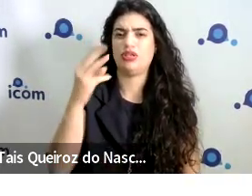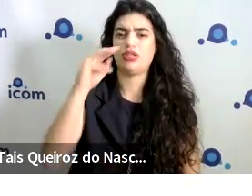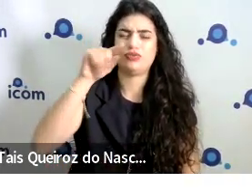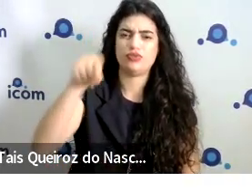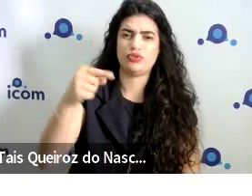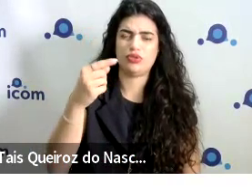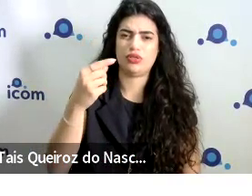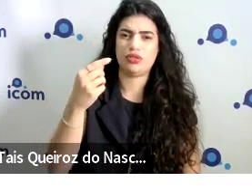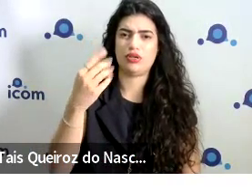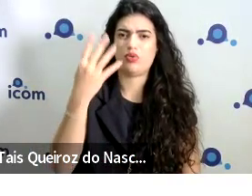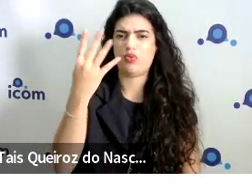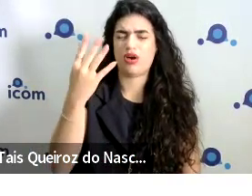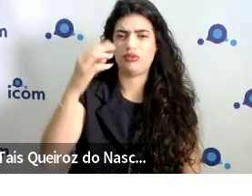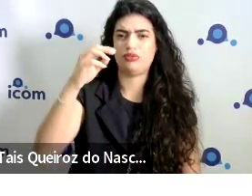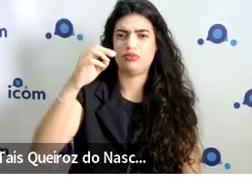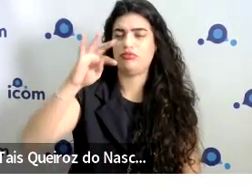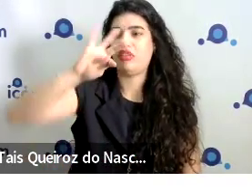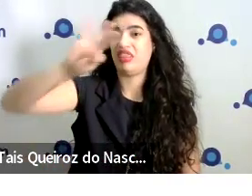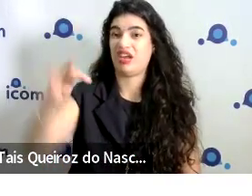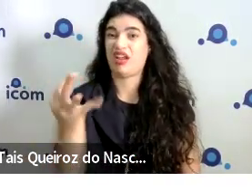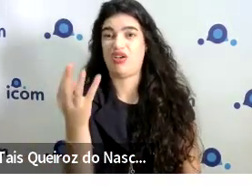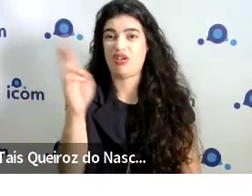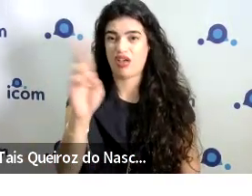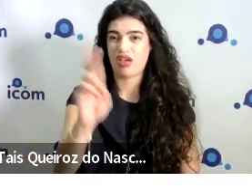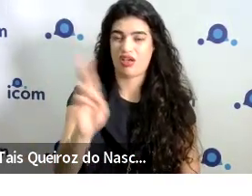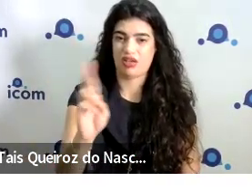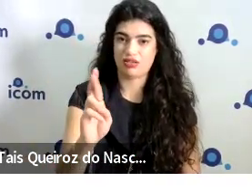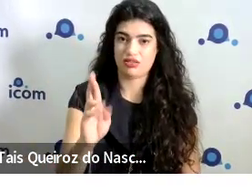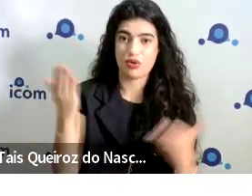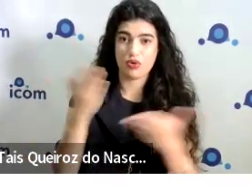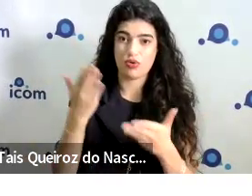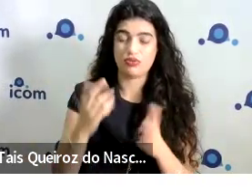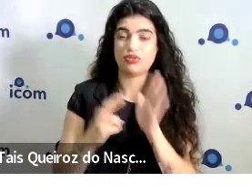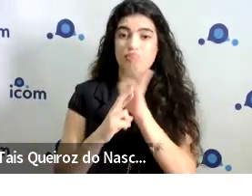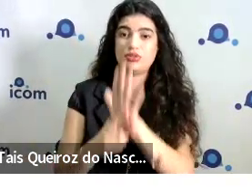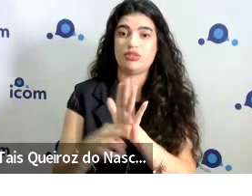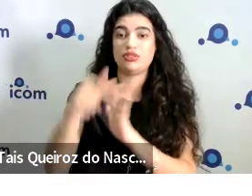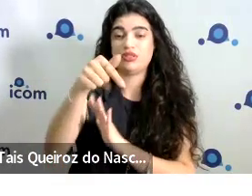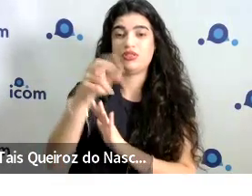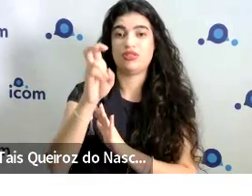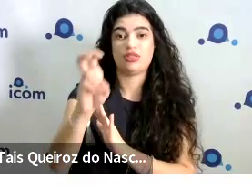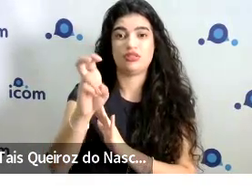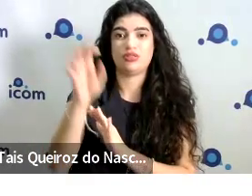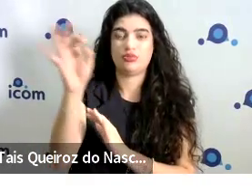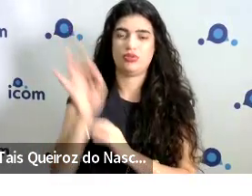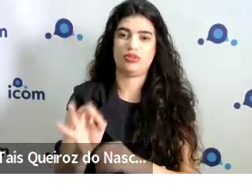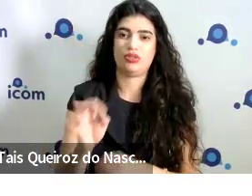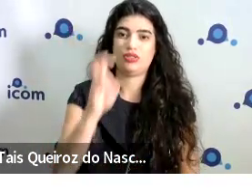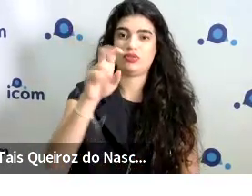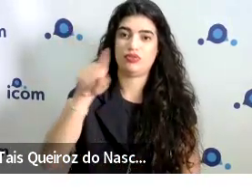de reais, tá? E hoje ele já representa mais de 75% do nosso PIB, com 5,4 trilhões de